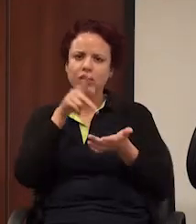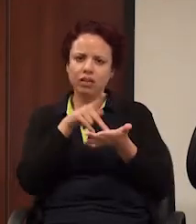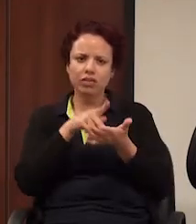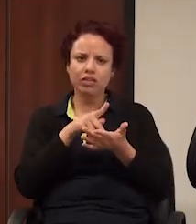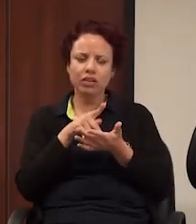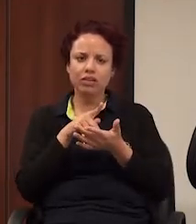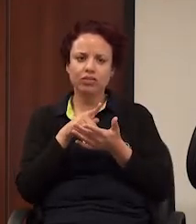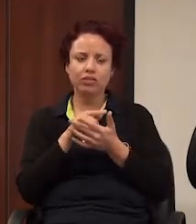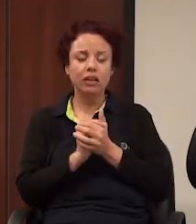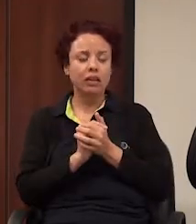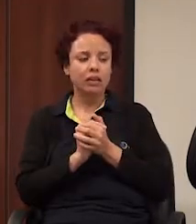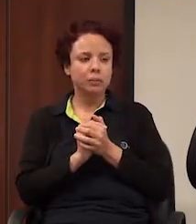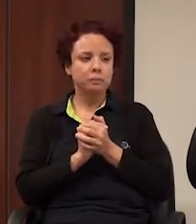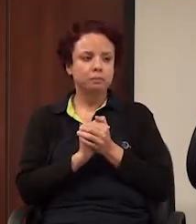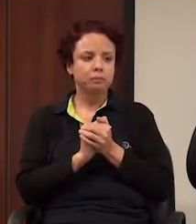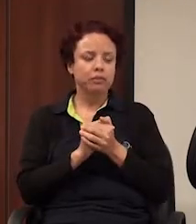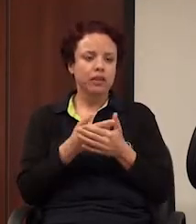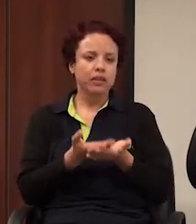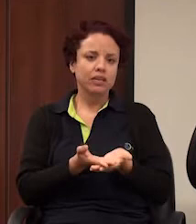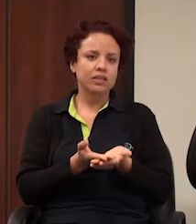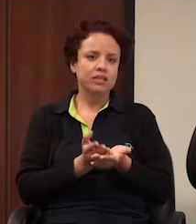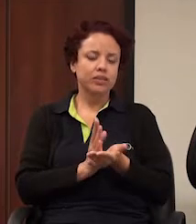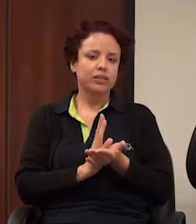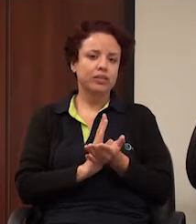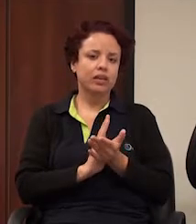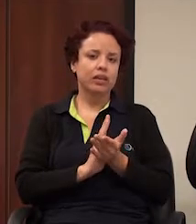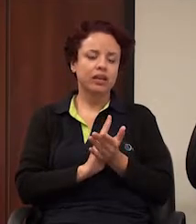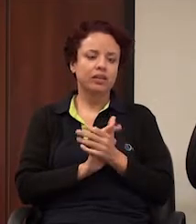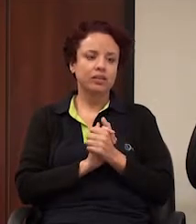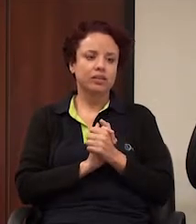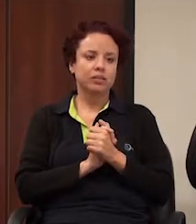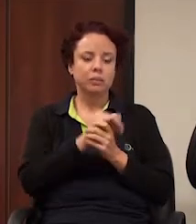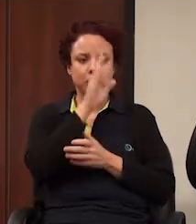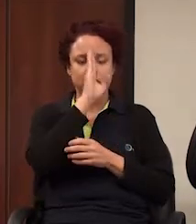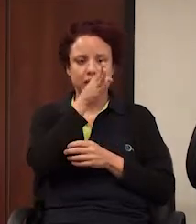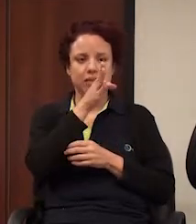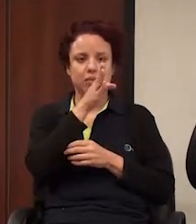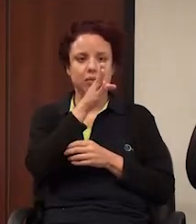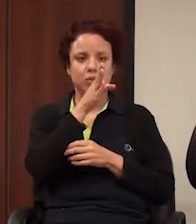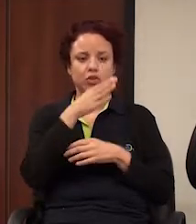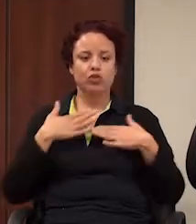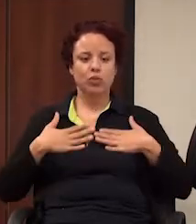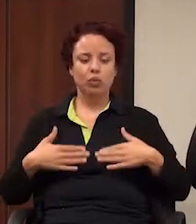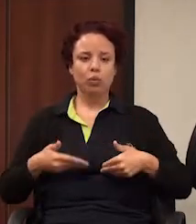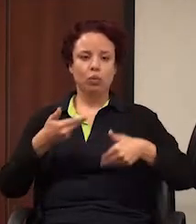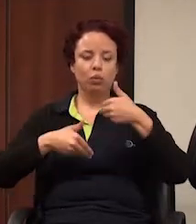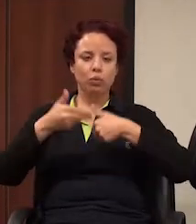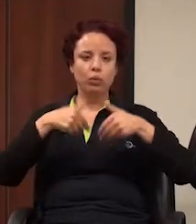Né? E assim, os avanços, né, principalmente fisiológicos,